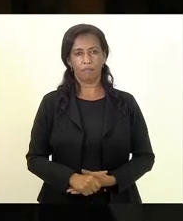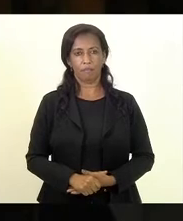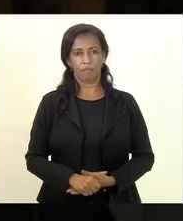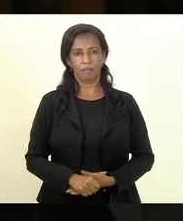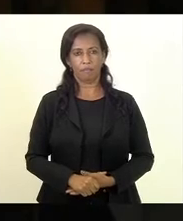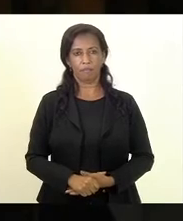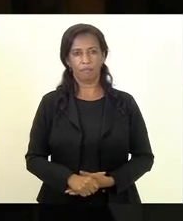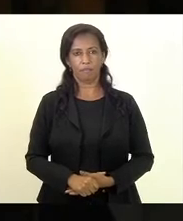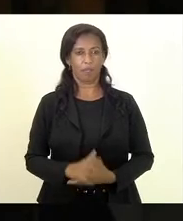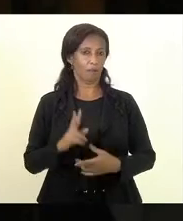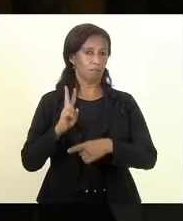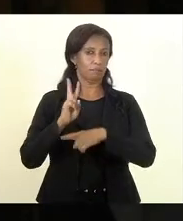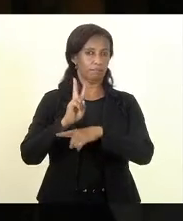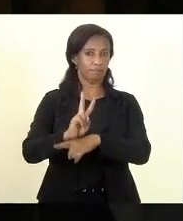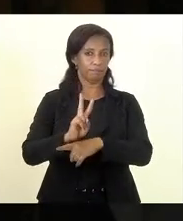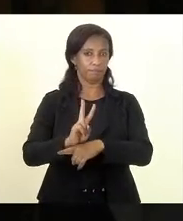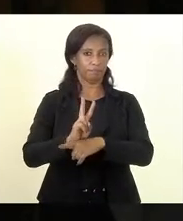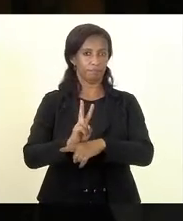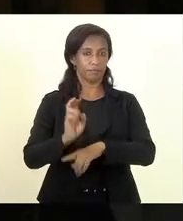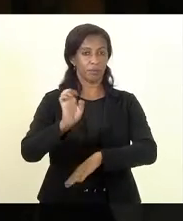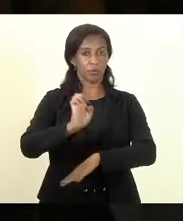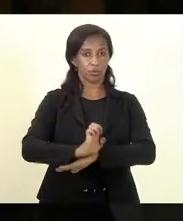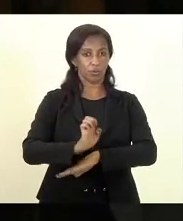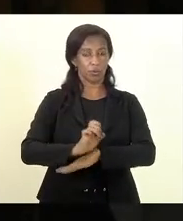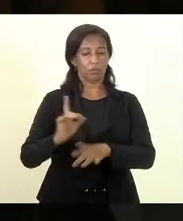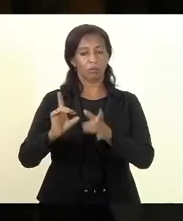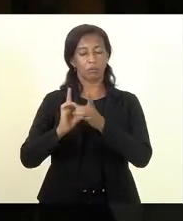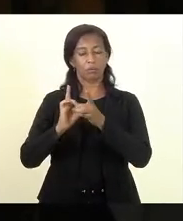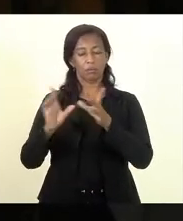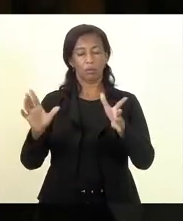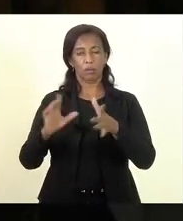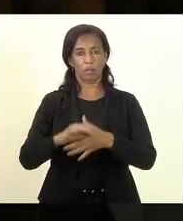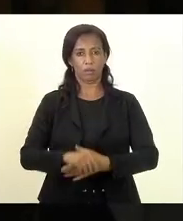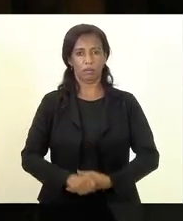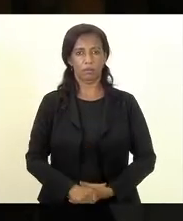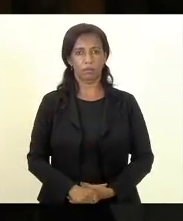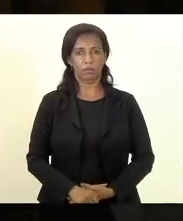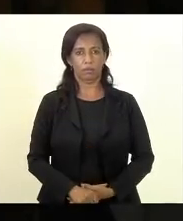é preservar o Estado Democrático de Direito.